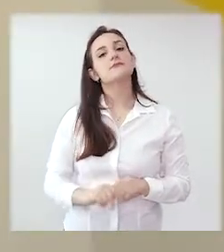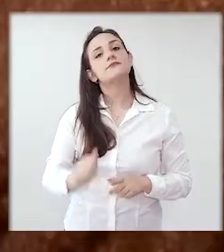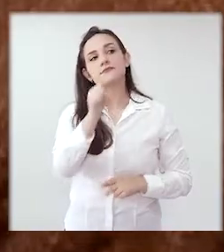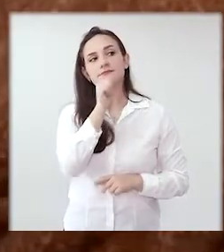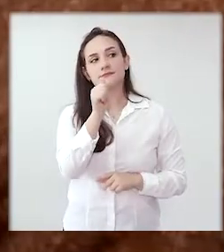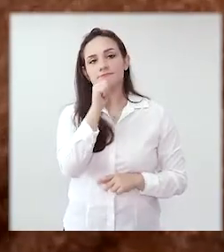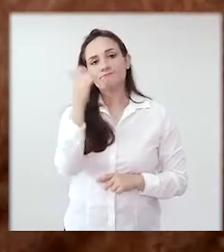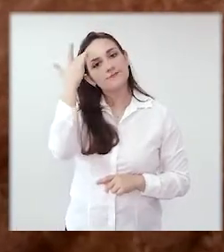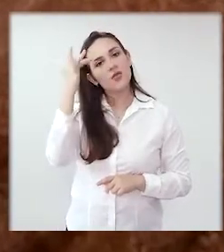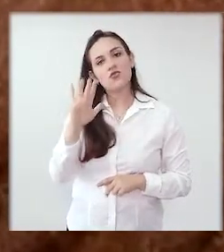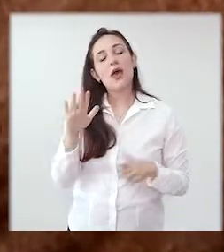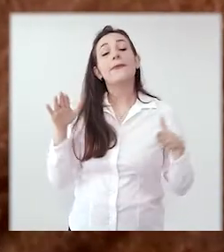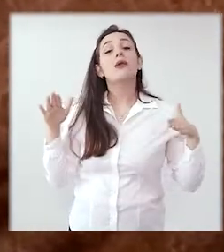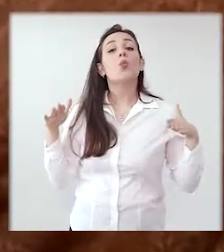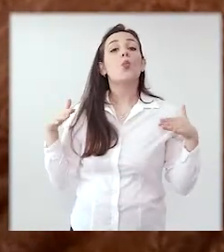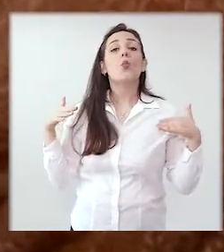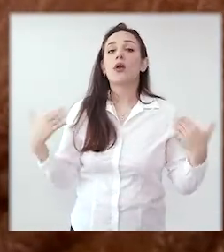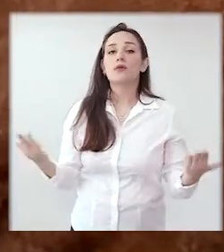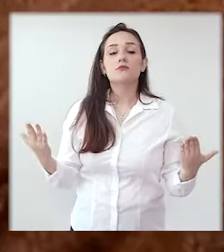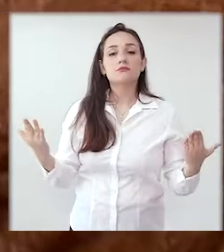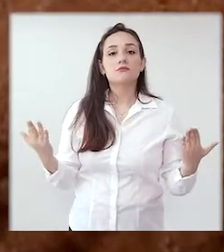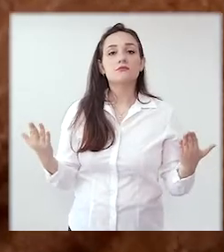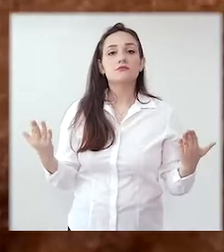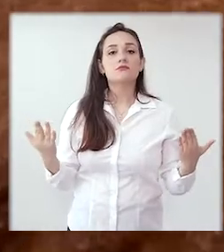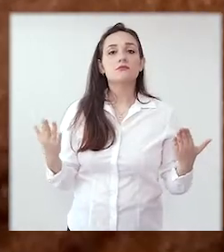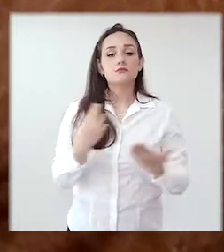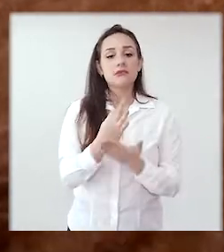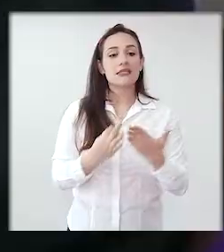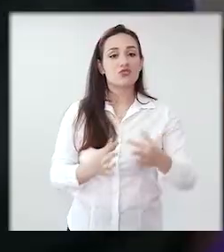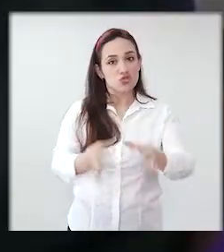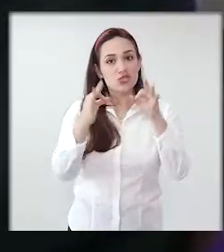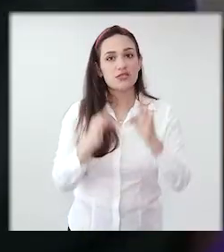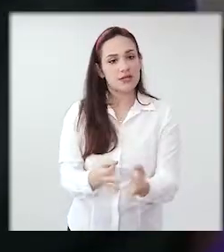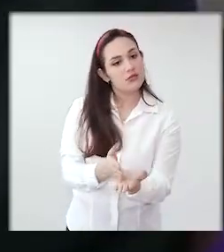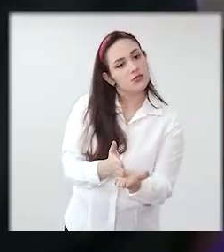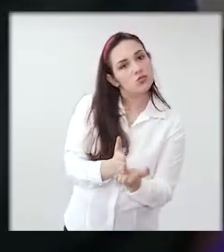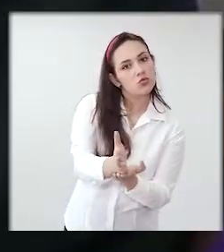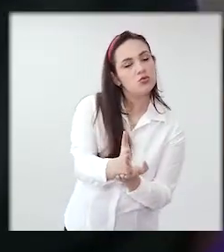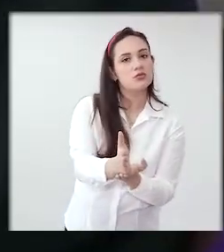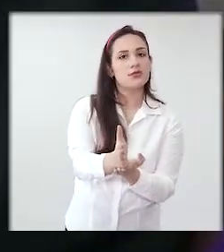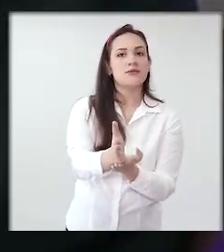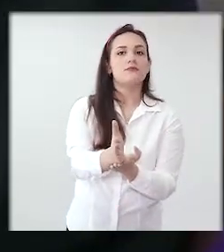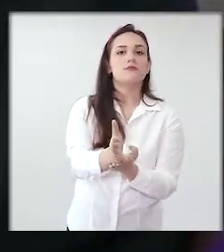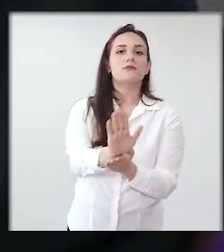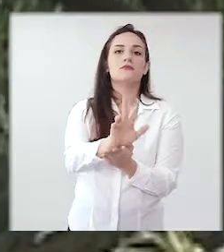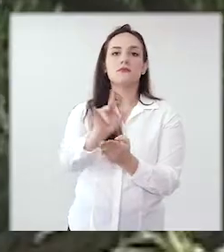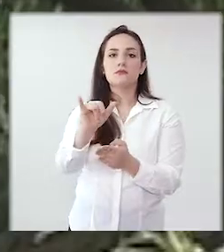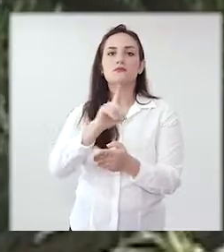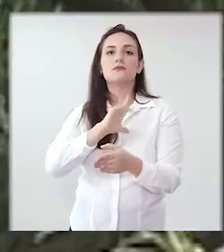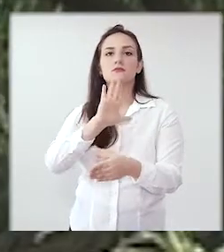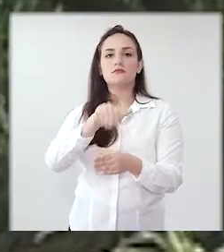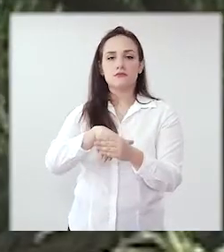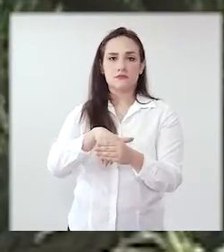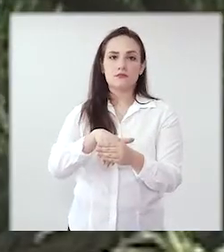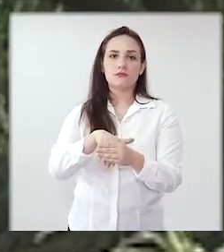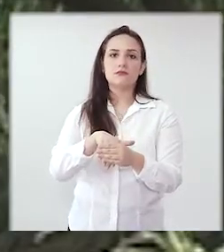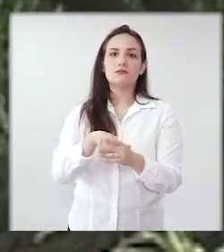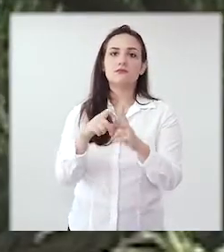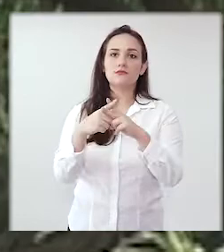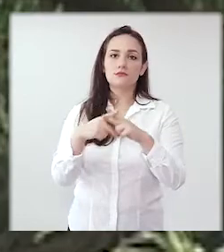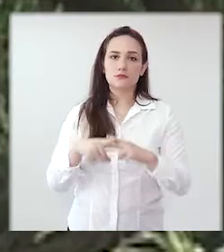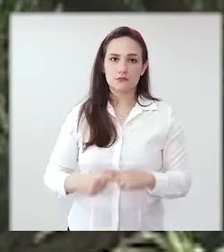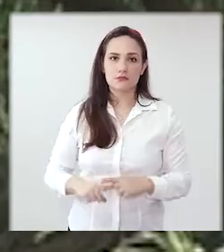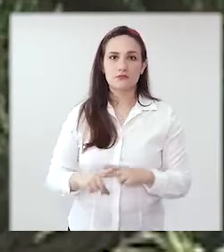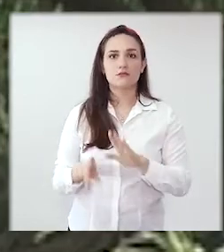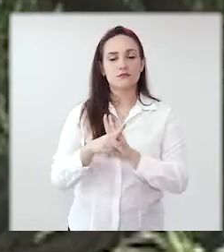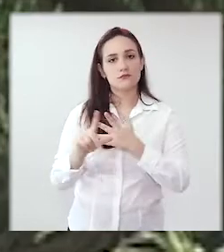Ainda é incerto dizer quando o texto definitivo será levado à votação e aprovação finais